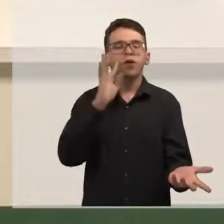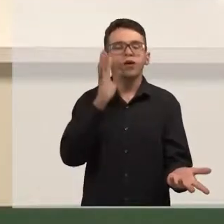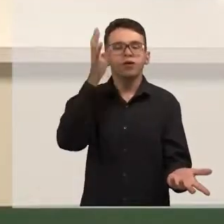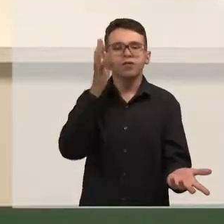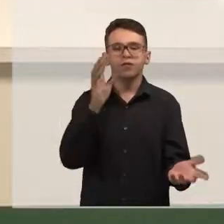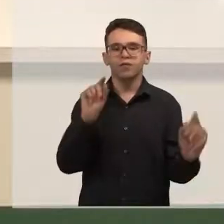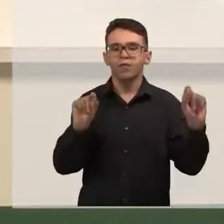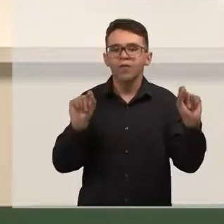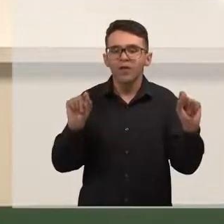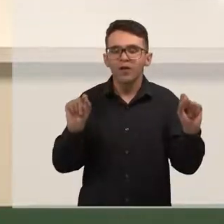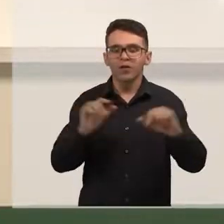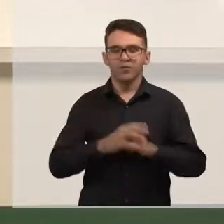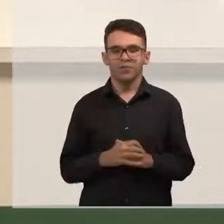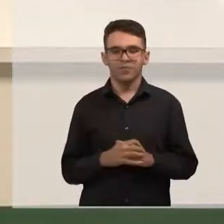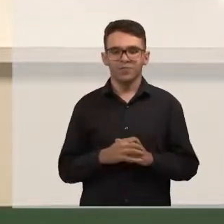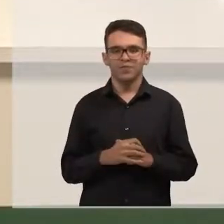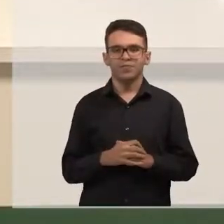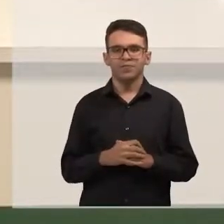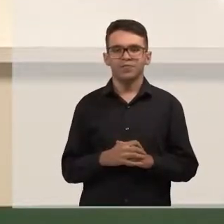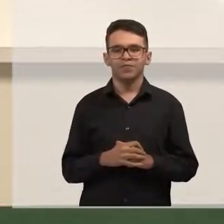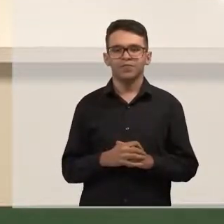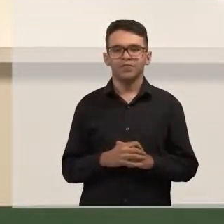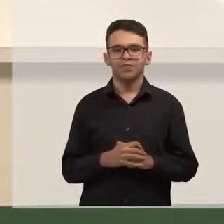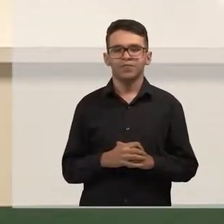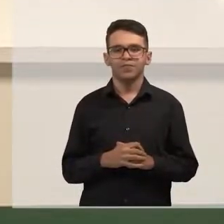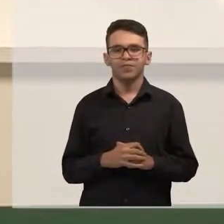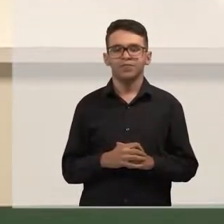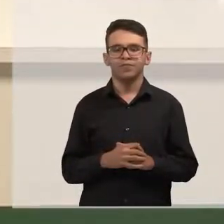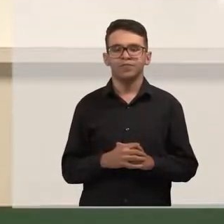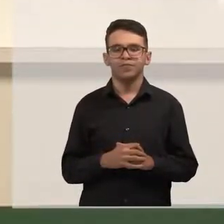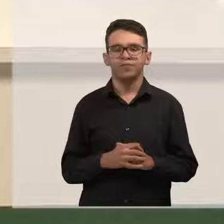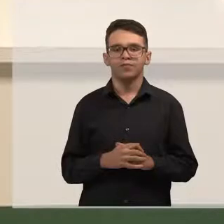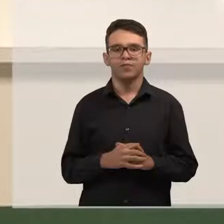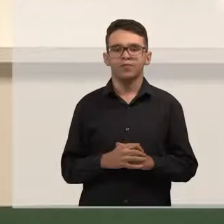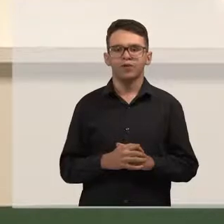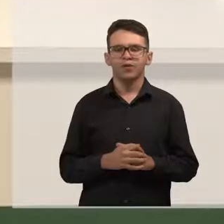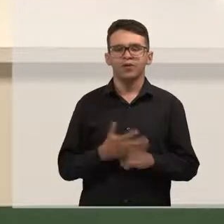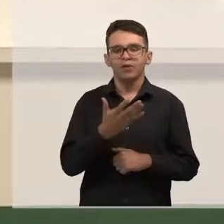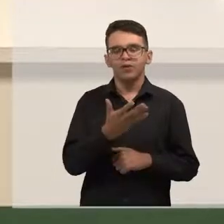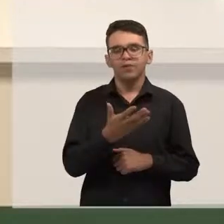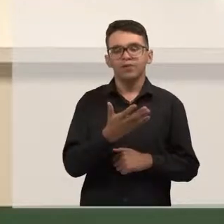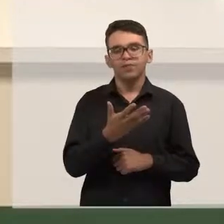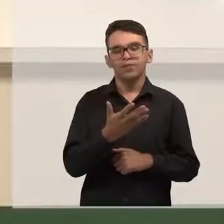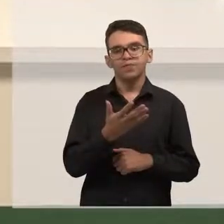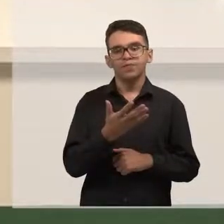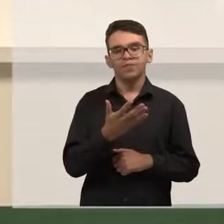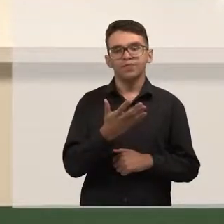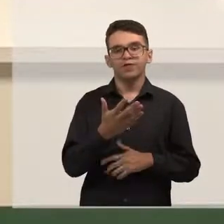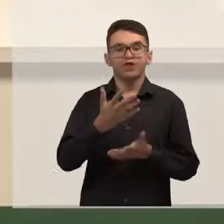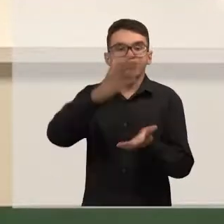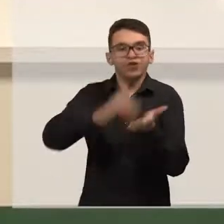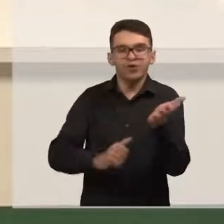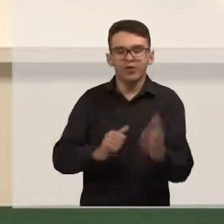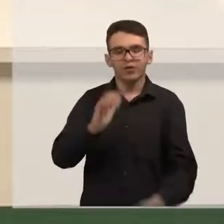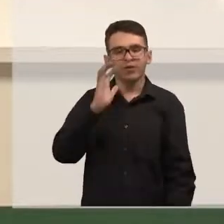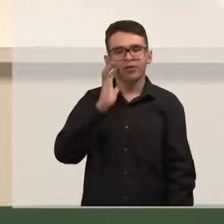desconsideração das decisões da segunda turma... As desconsiderações